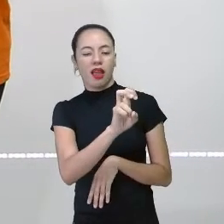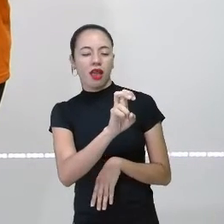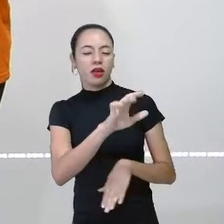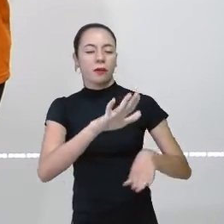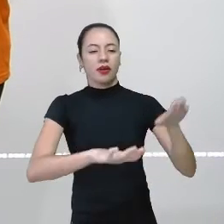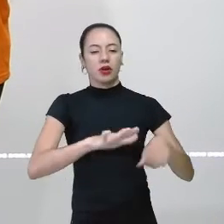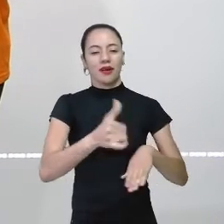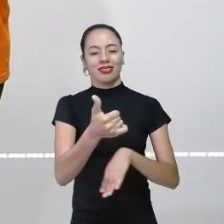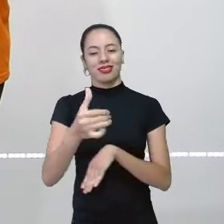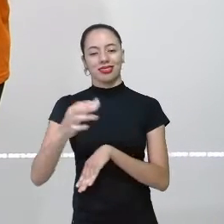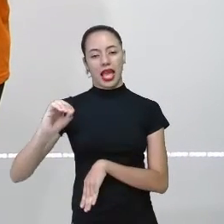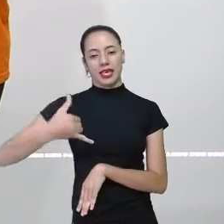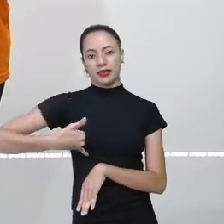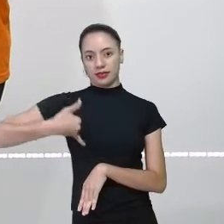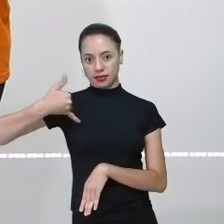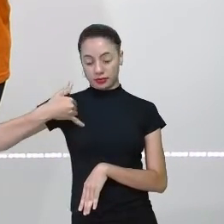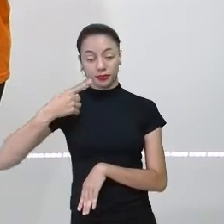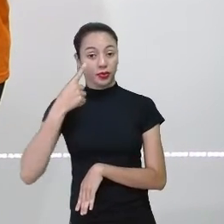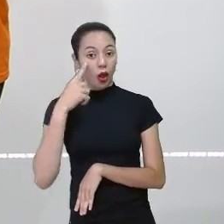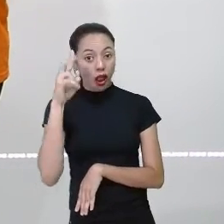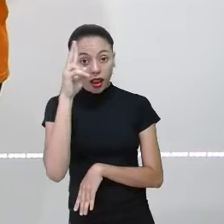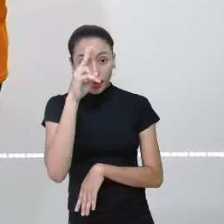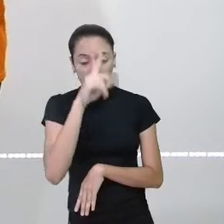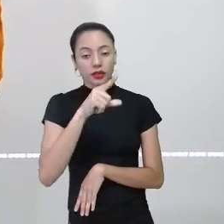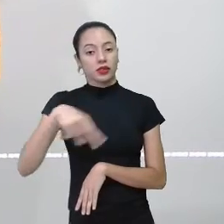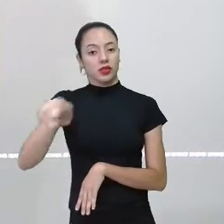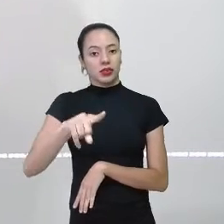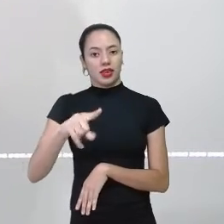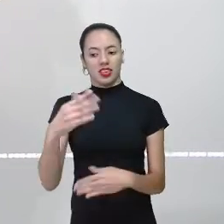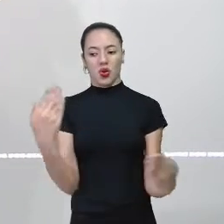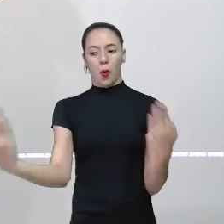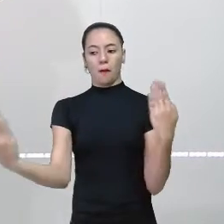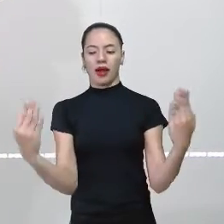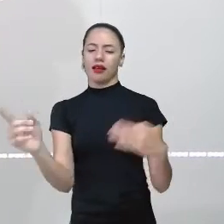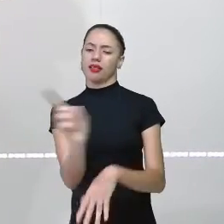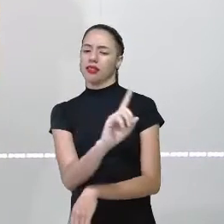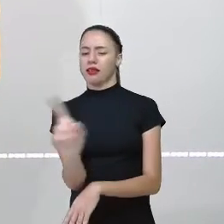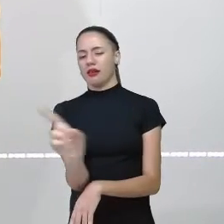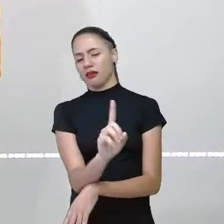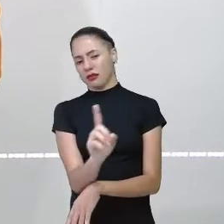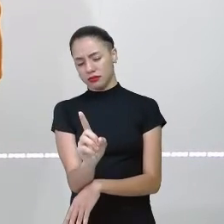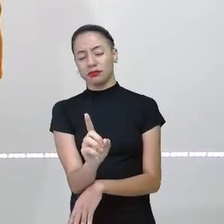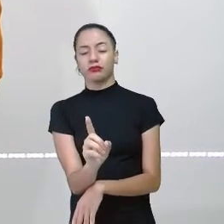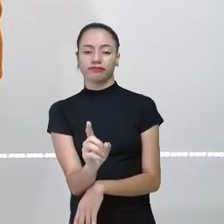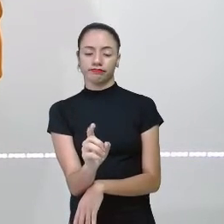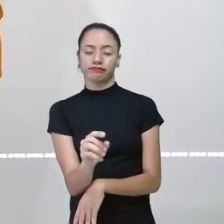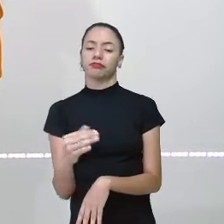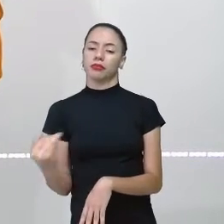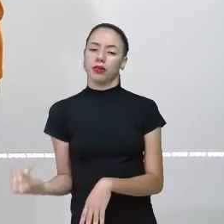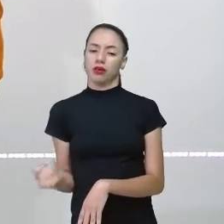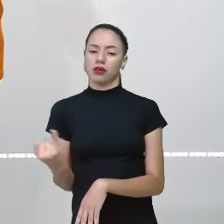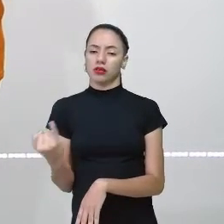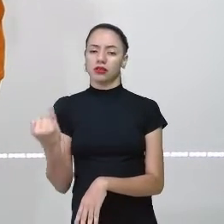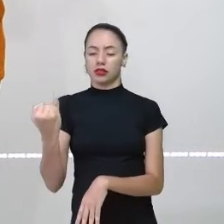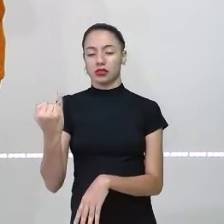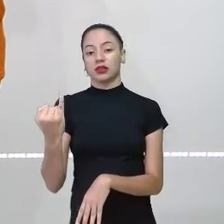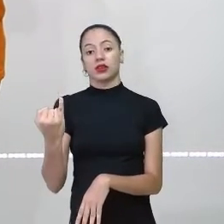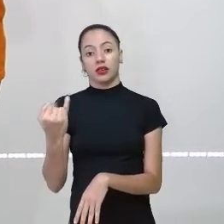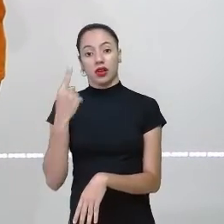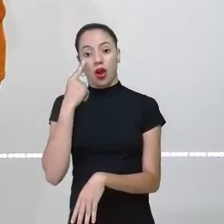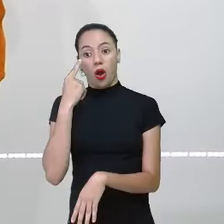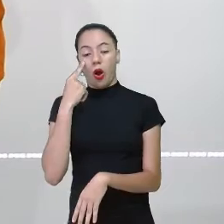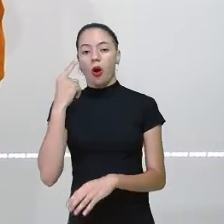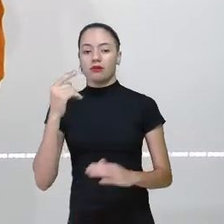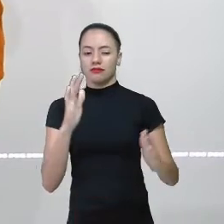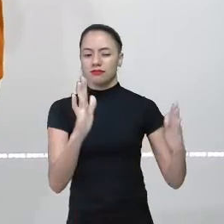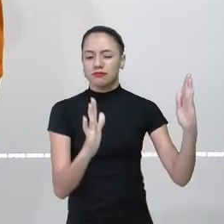Lembrando disso, de não pensar nessas comparações, pessoal. é bem importante, a gente está dizendo aqui uma